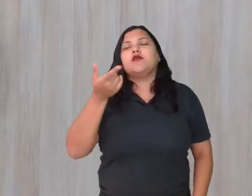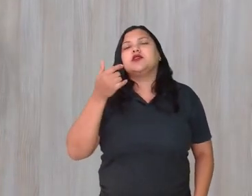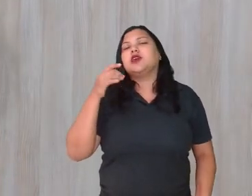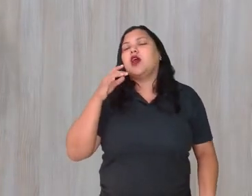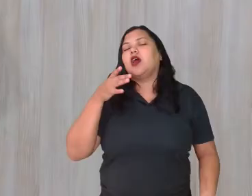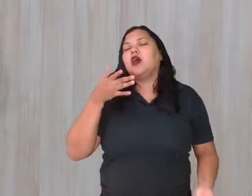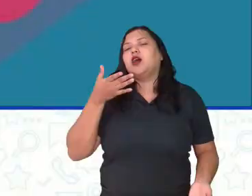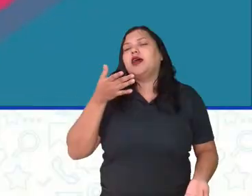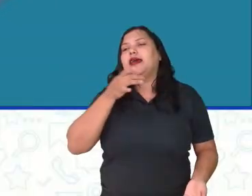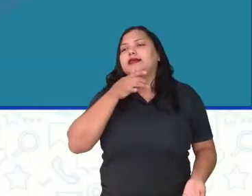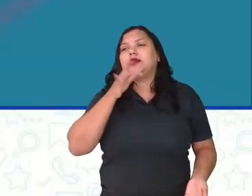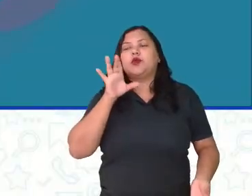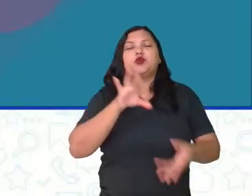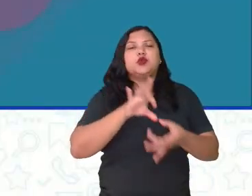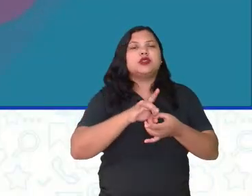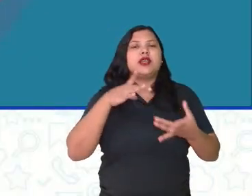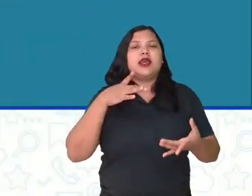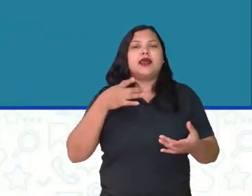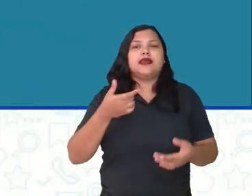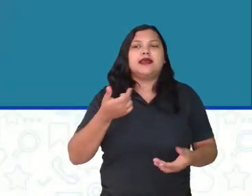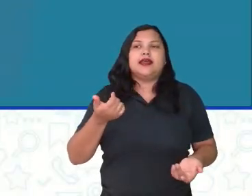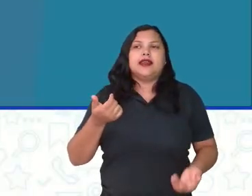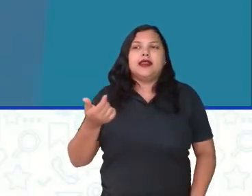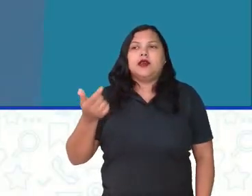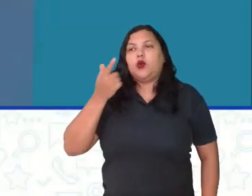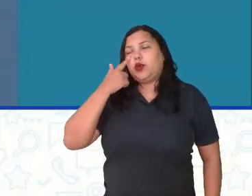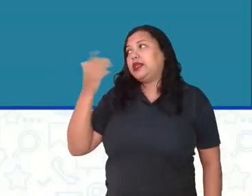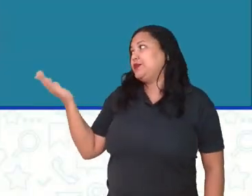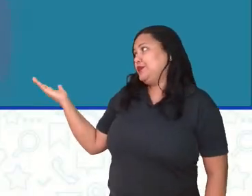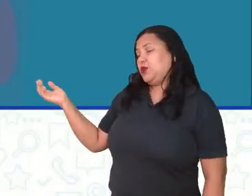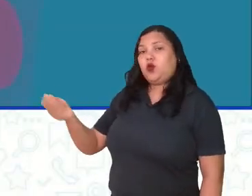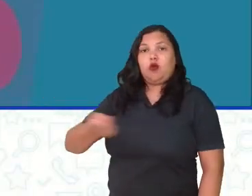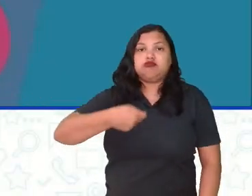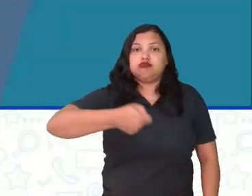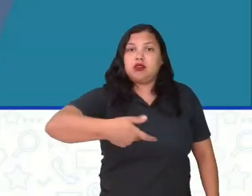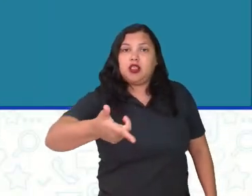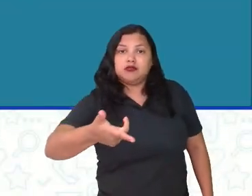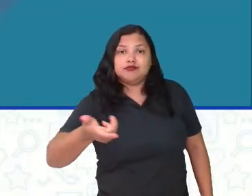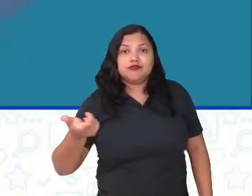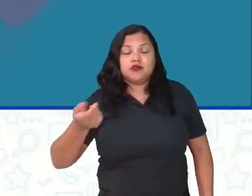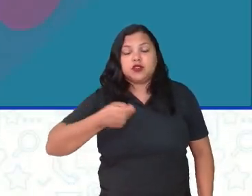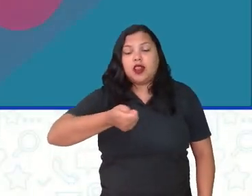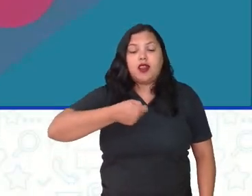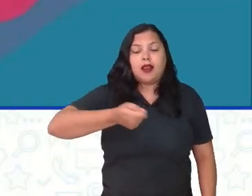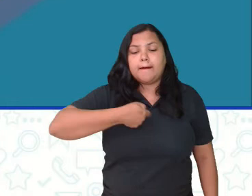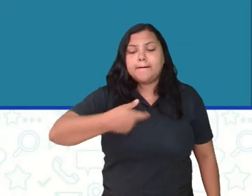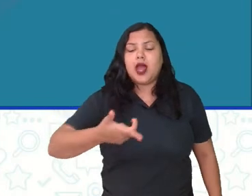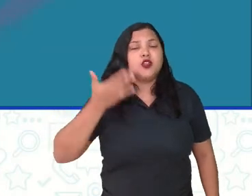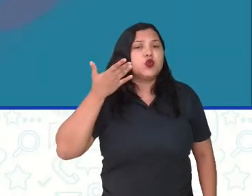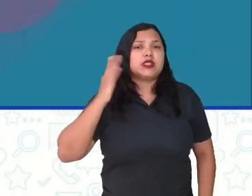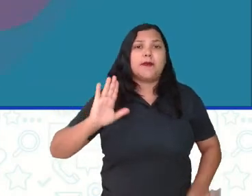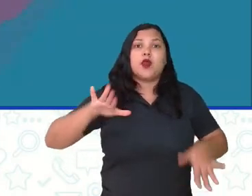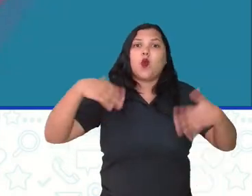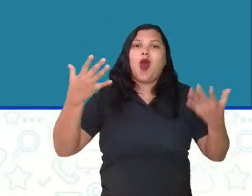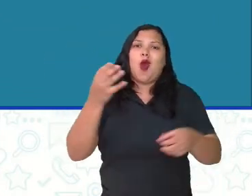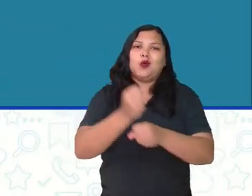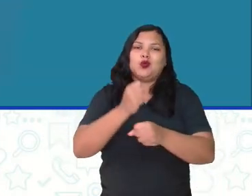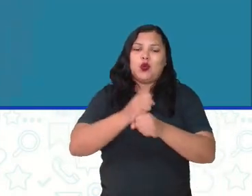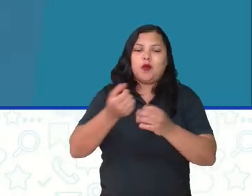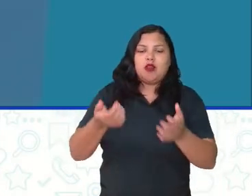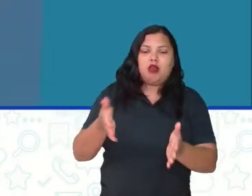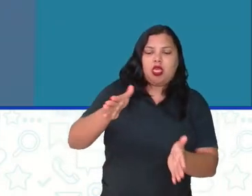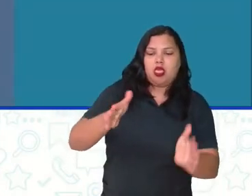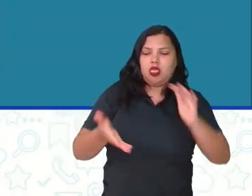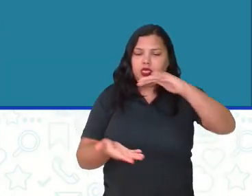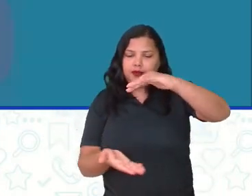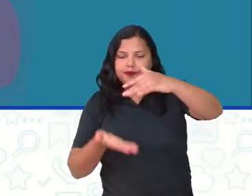a situação de ser aleatório a um dado, por exemplo, onde você vai jogar o dado e você não sabe qual é a face que vai